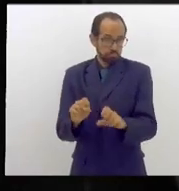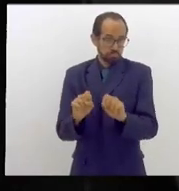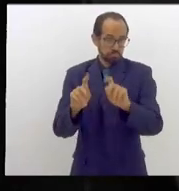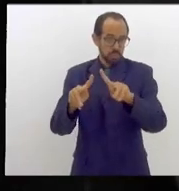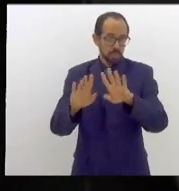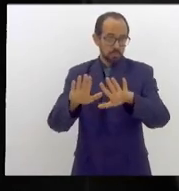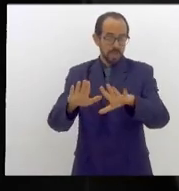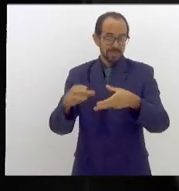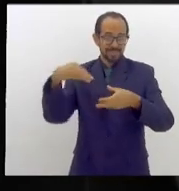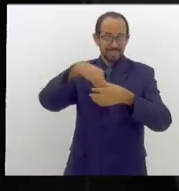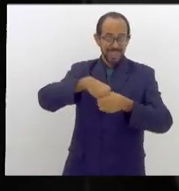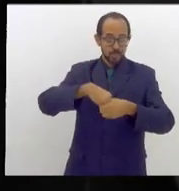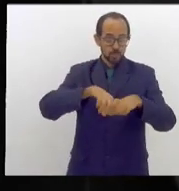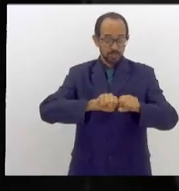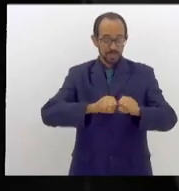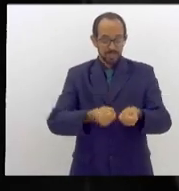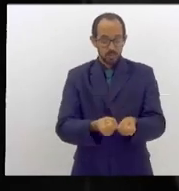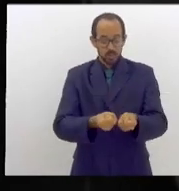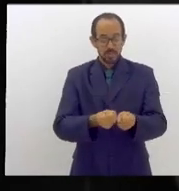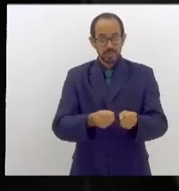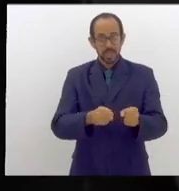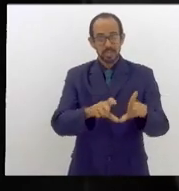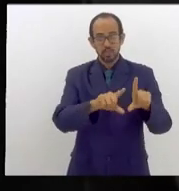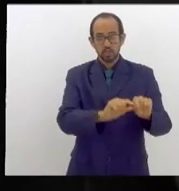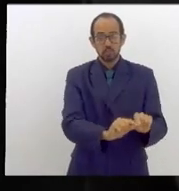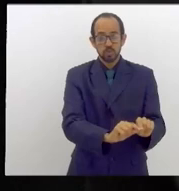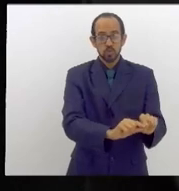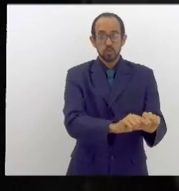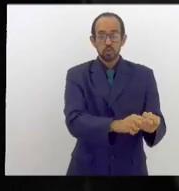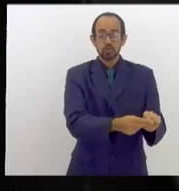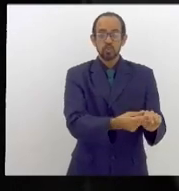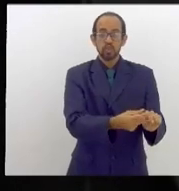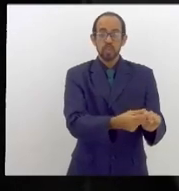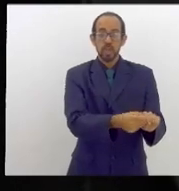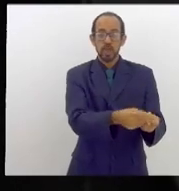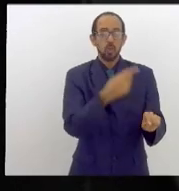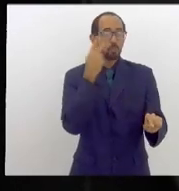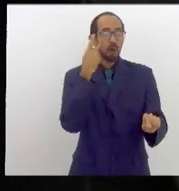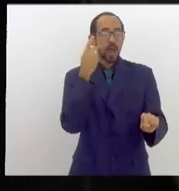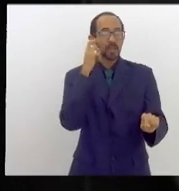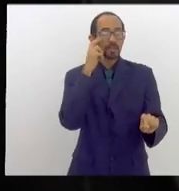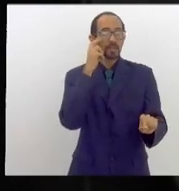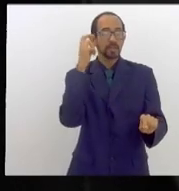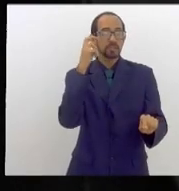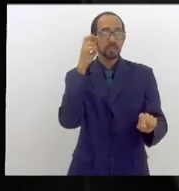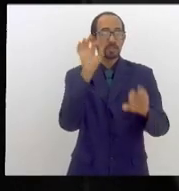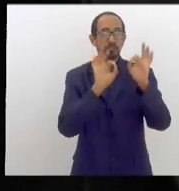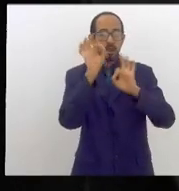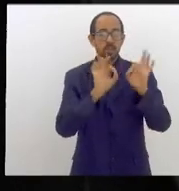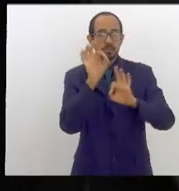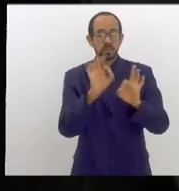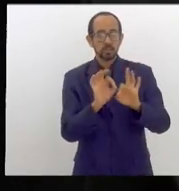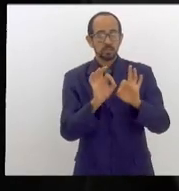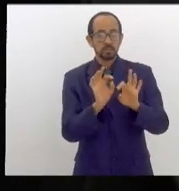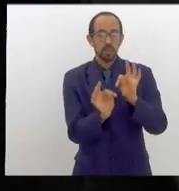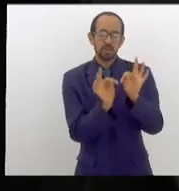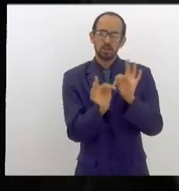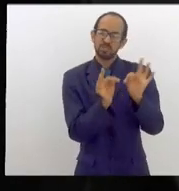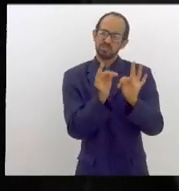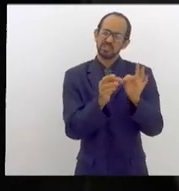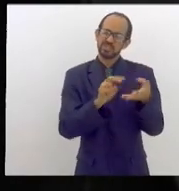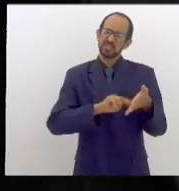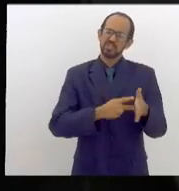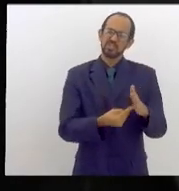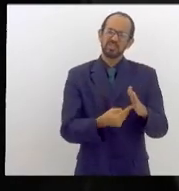por dentro da segurança reduziu o orçamento para inteligência para planejamento para tecnologia ou seja